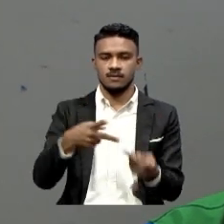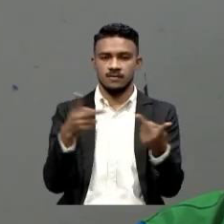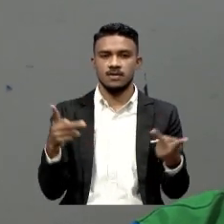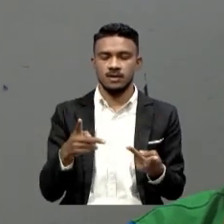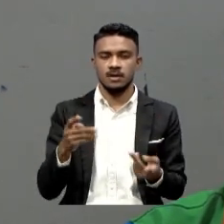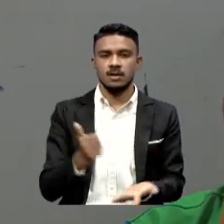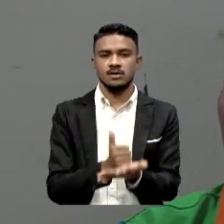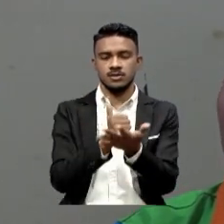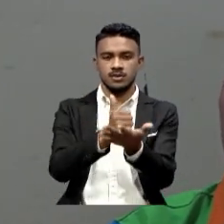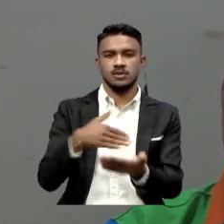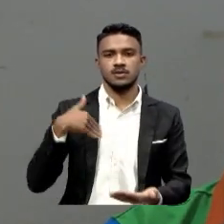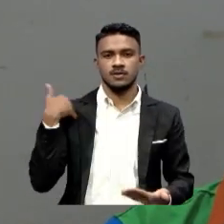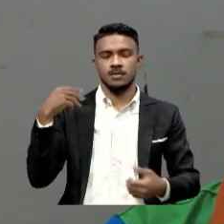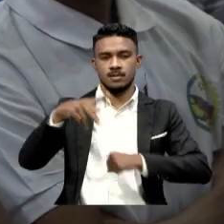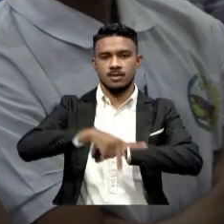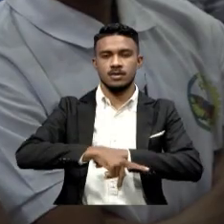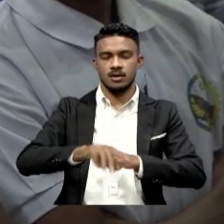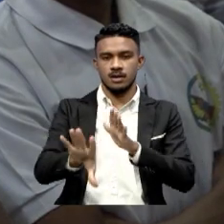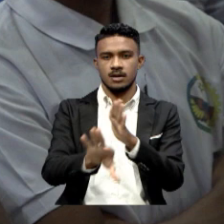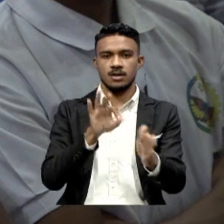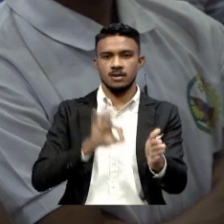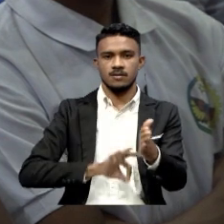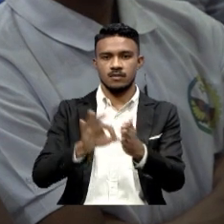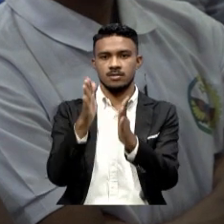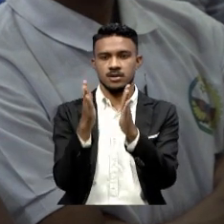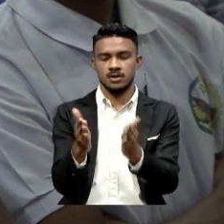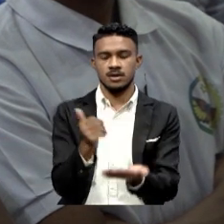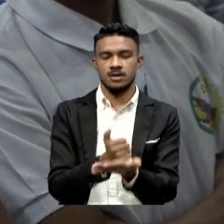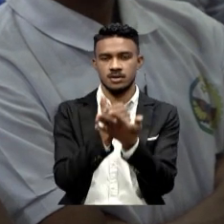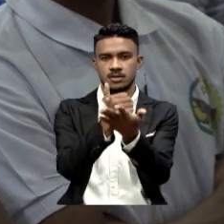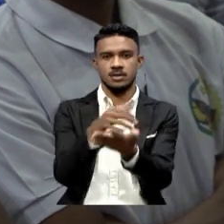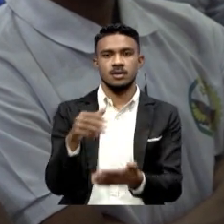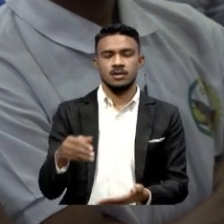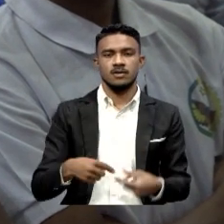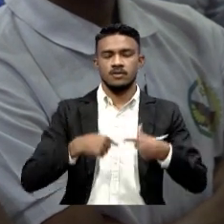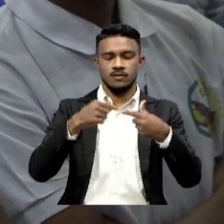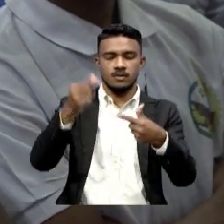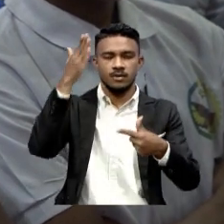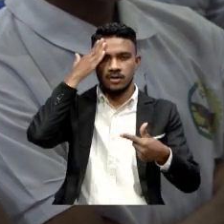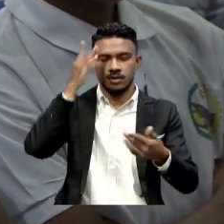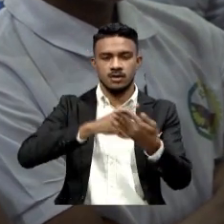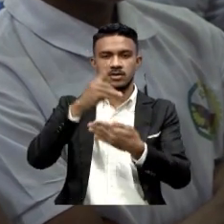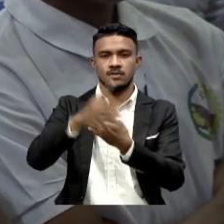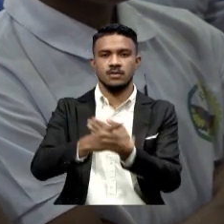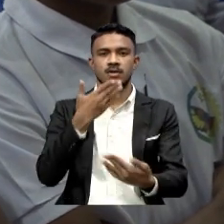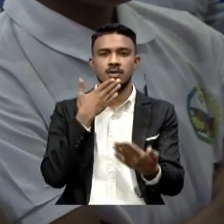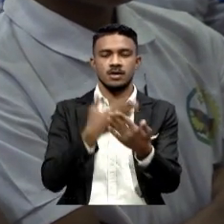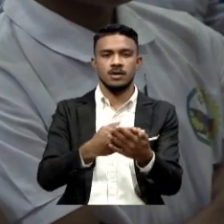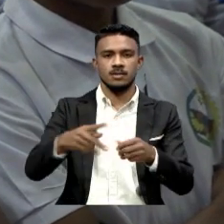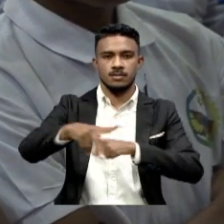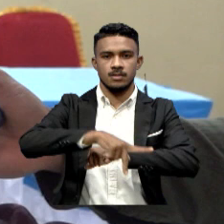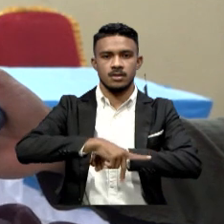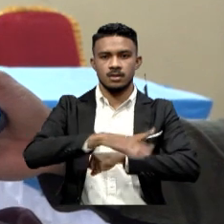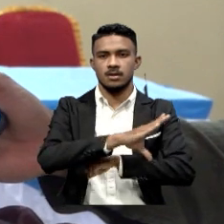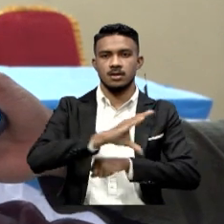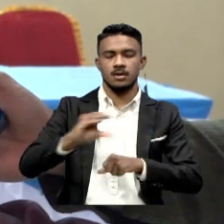juventude Partido União, onde reta formação, no NE, contribui ideia a tu desenvolver de acliutan partido. Centro de